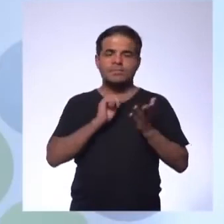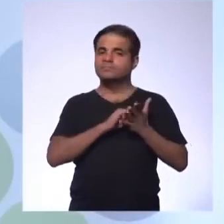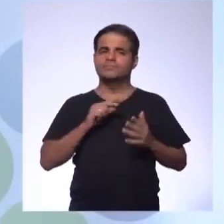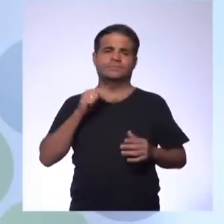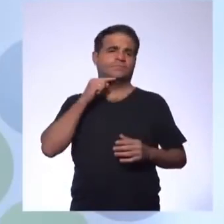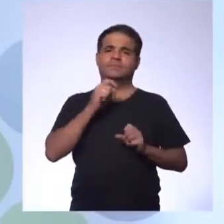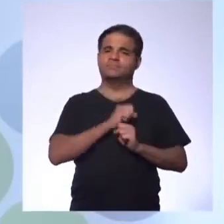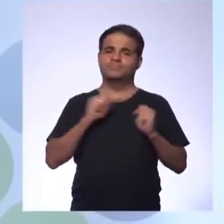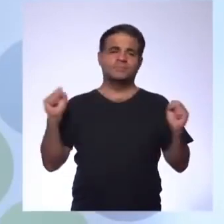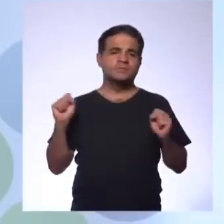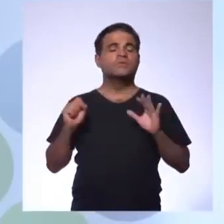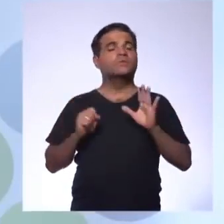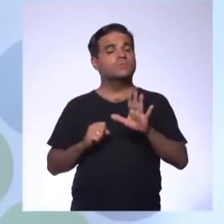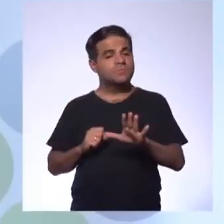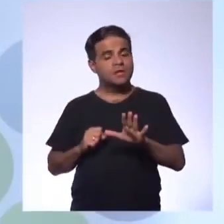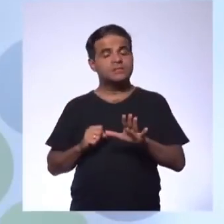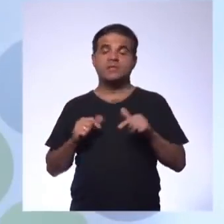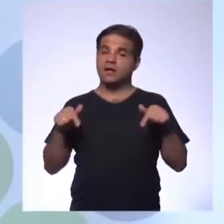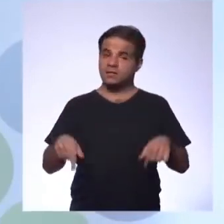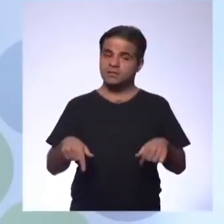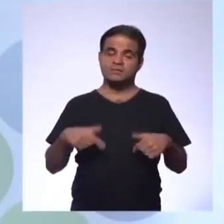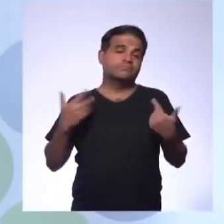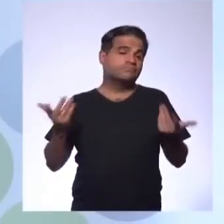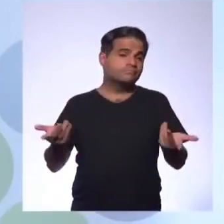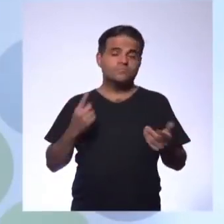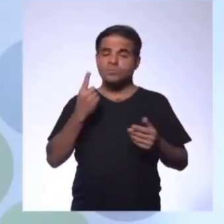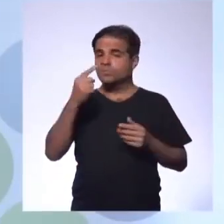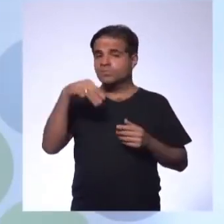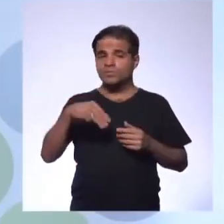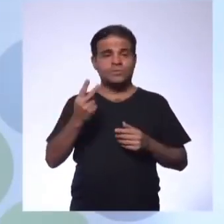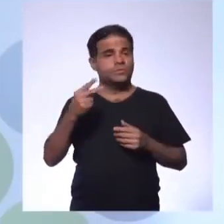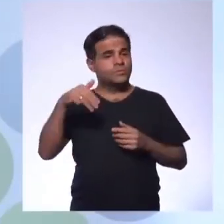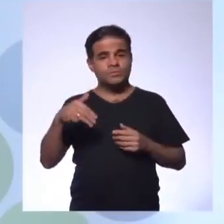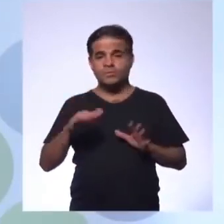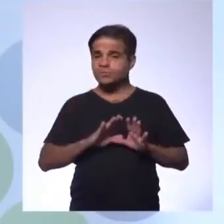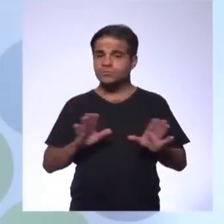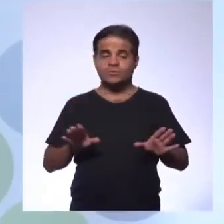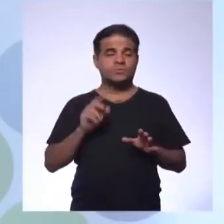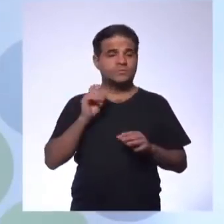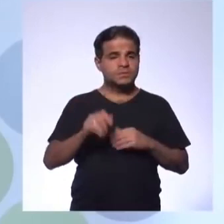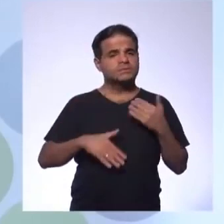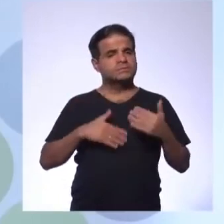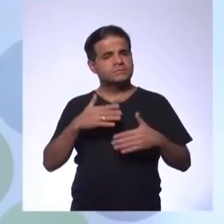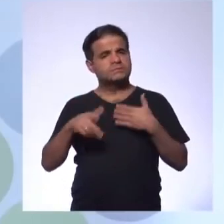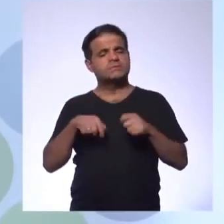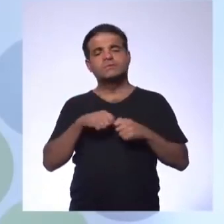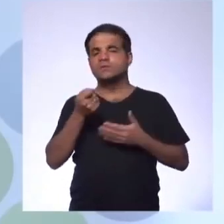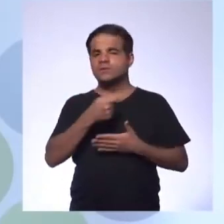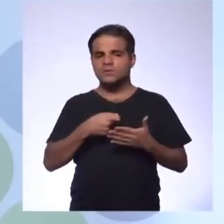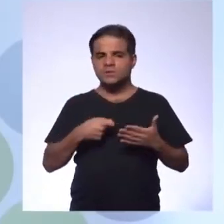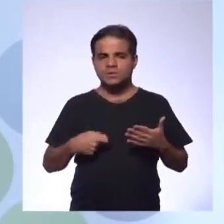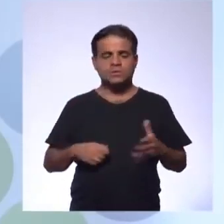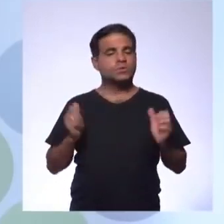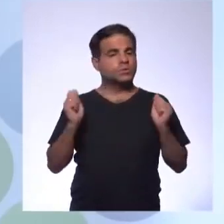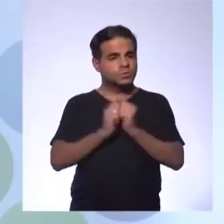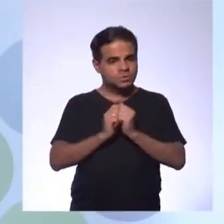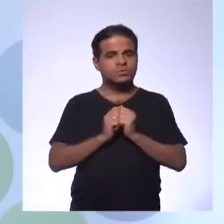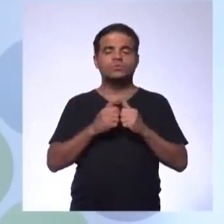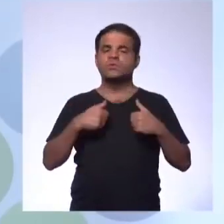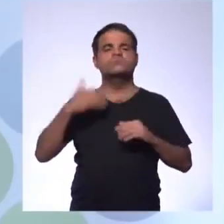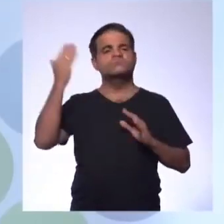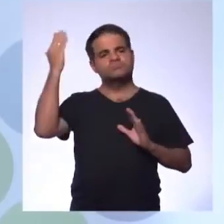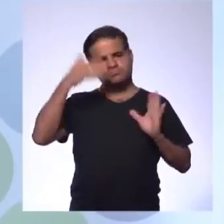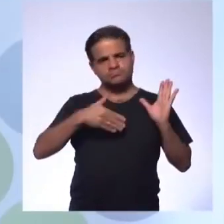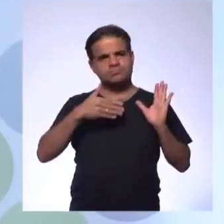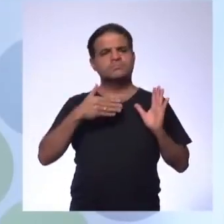não tem como. Então, aqui vai ser aquela coisa, 1 minuto, 2, mas se você já for fazendo as coisas no caderno, fazendo aqui conosco, eu